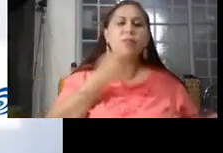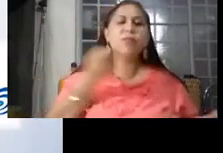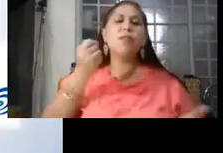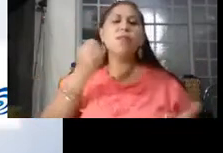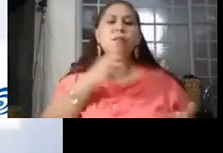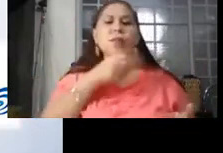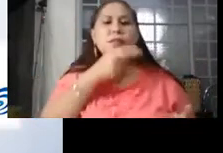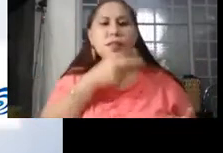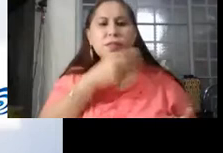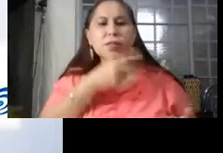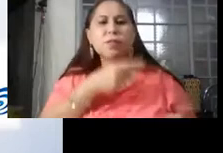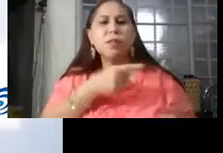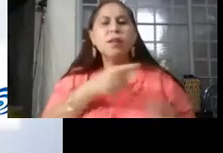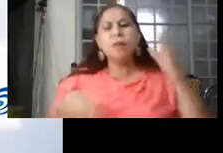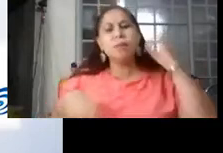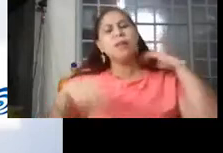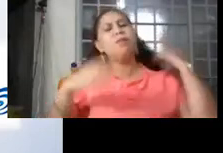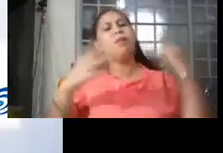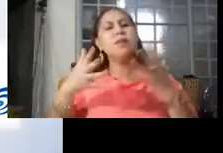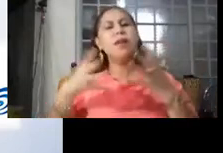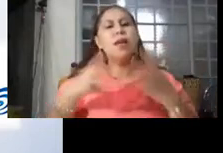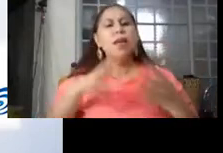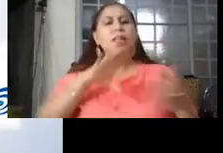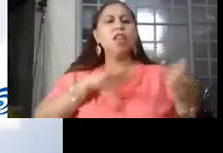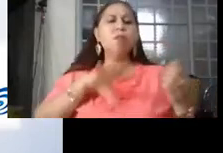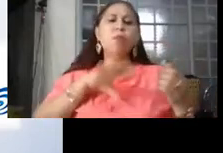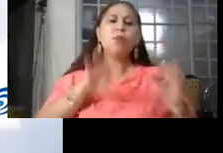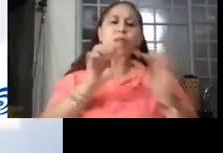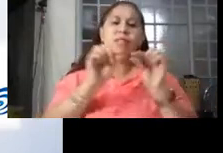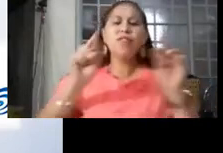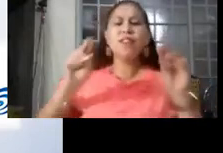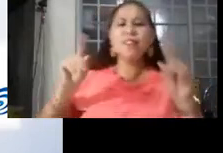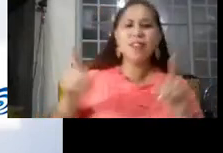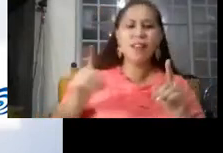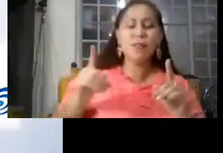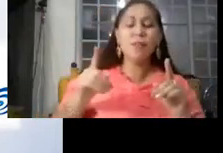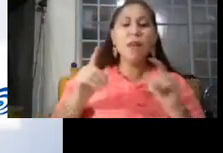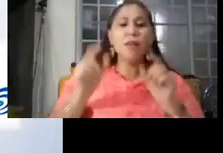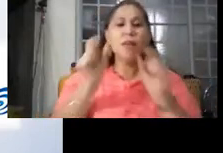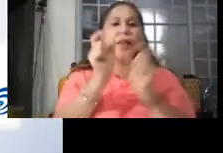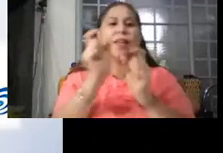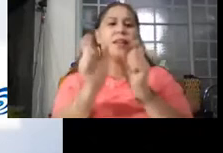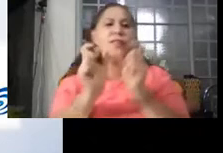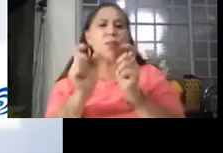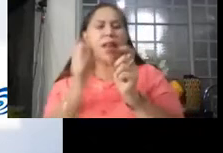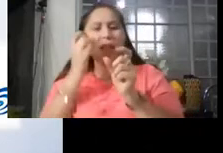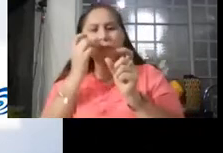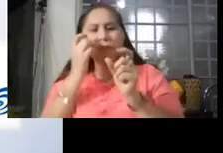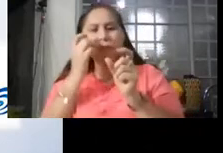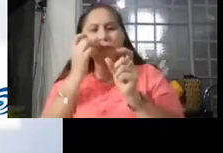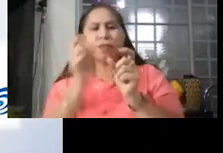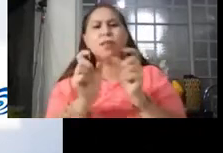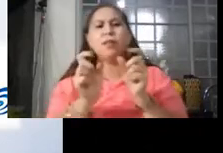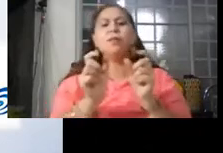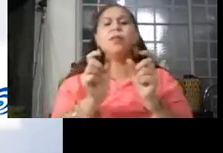nossos avós, né? Nossos bisavós, eles têm um português diferenciado. Não é que essas palavras